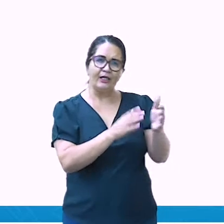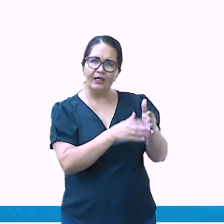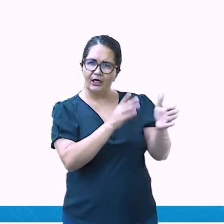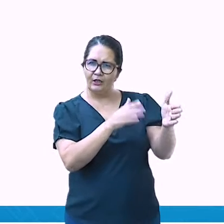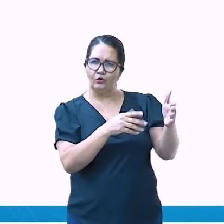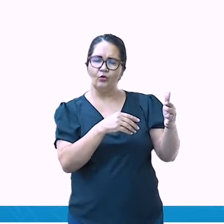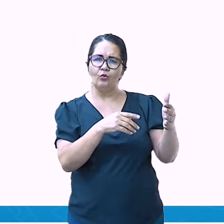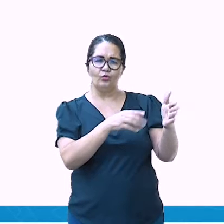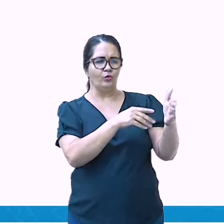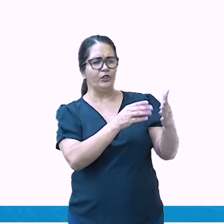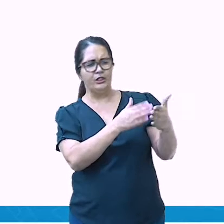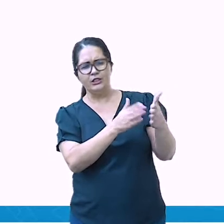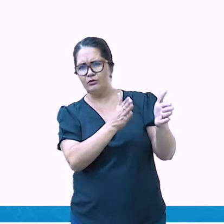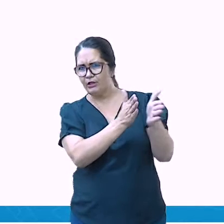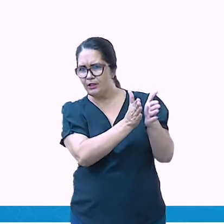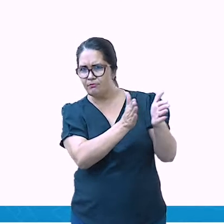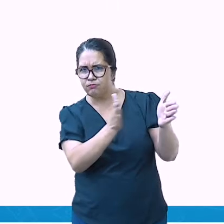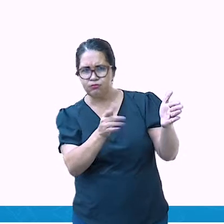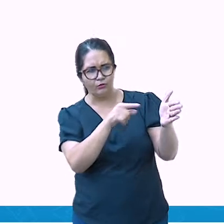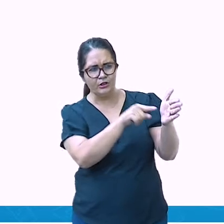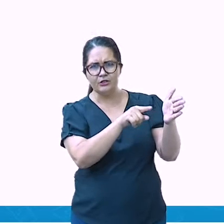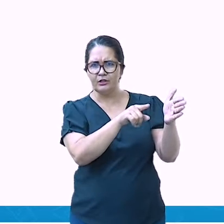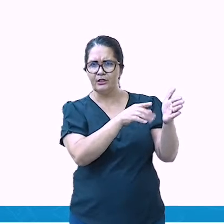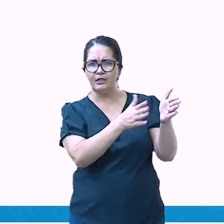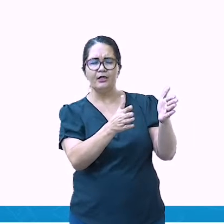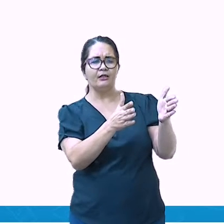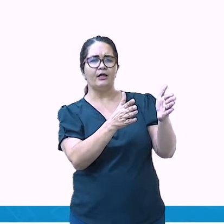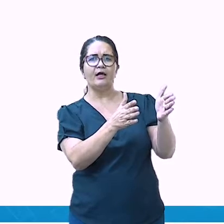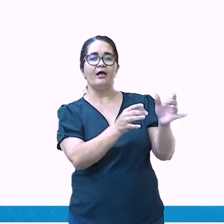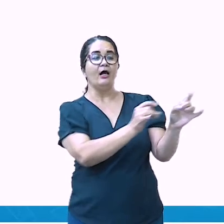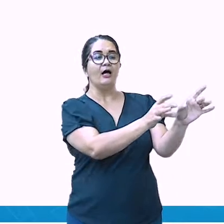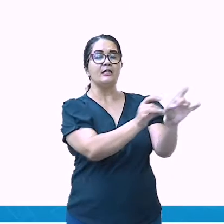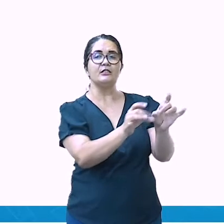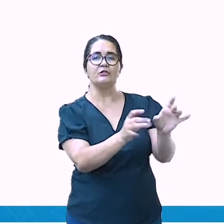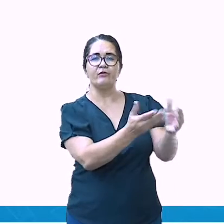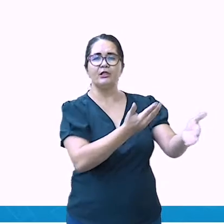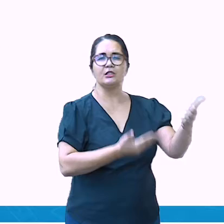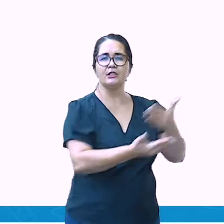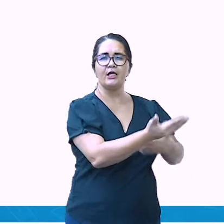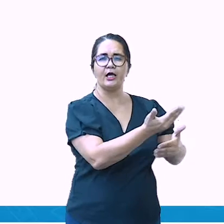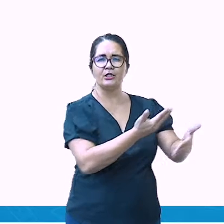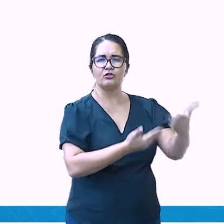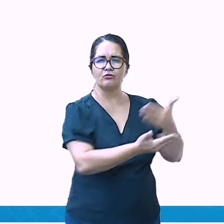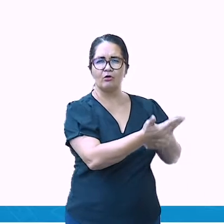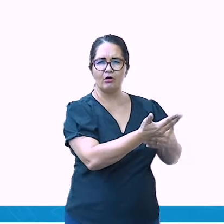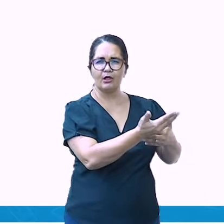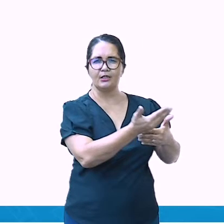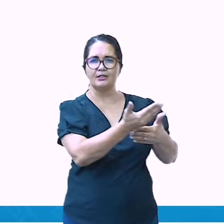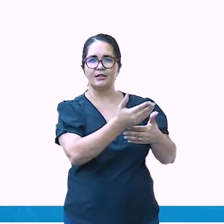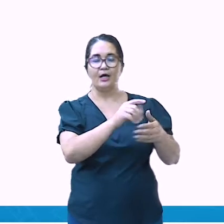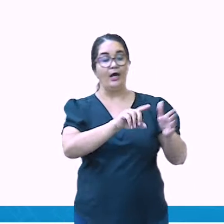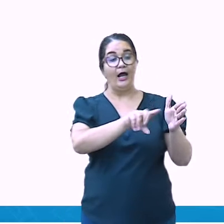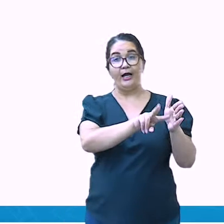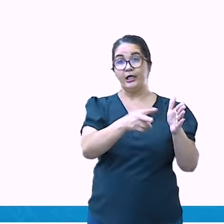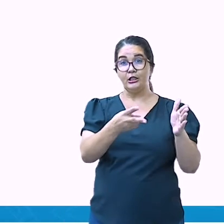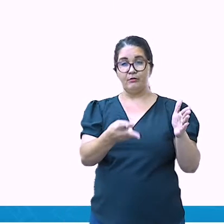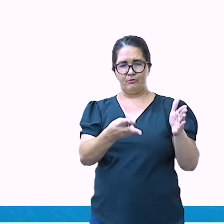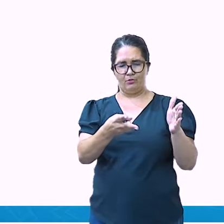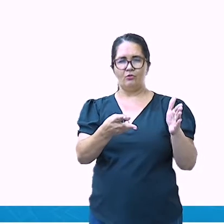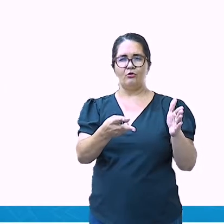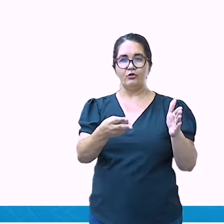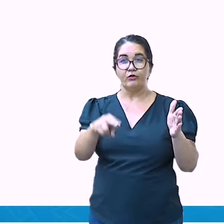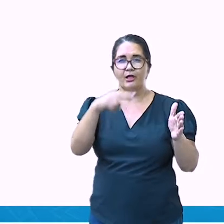né? Entrando um pouco para dentro do país. Depois veio o ciclo da